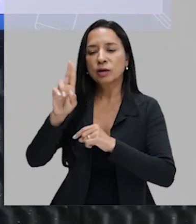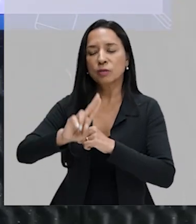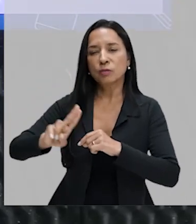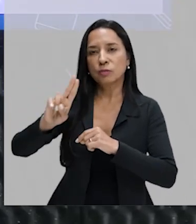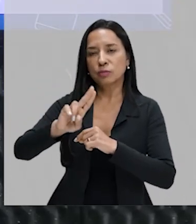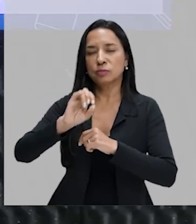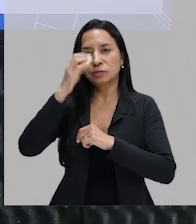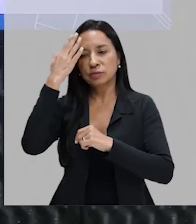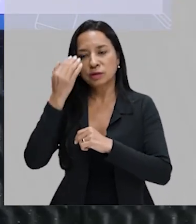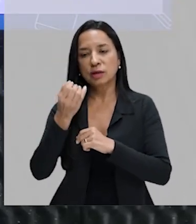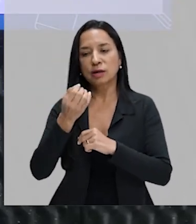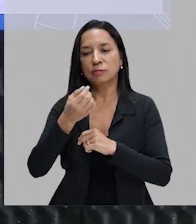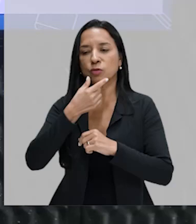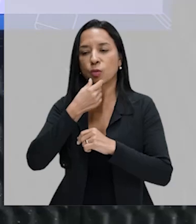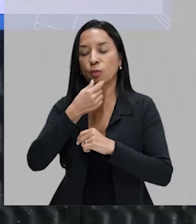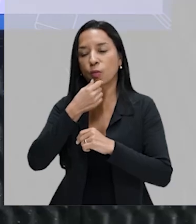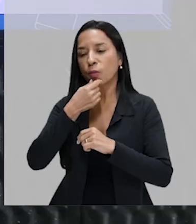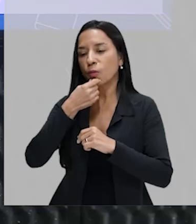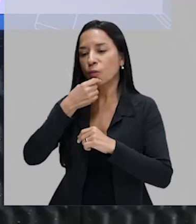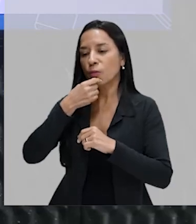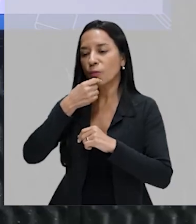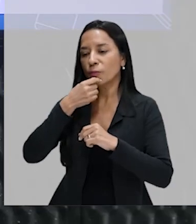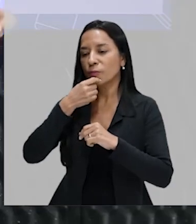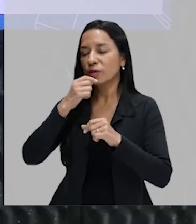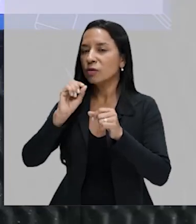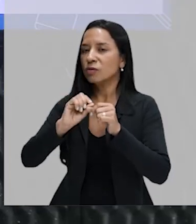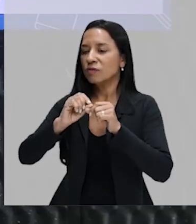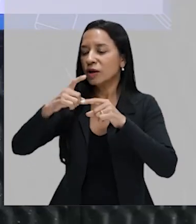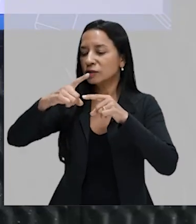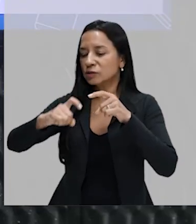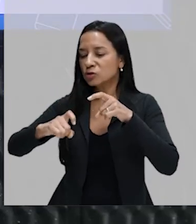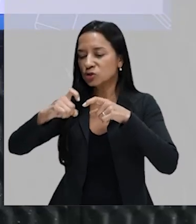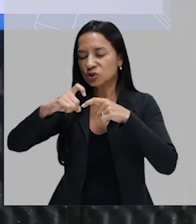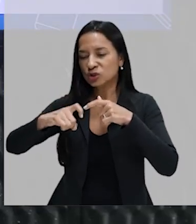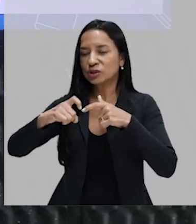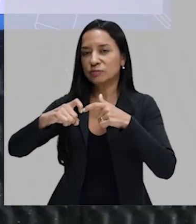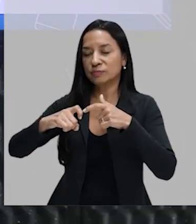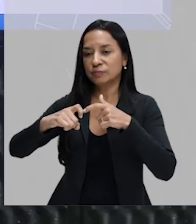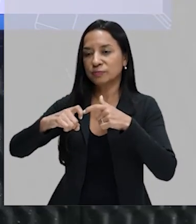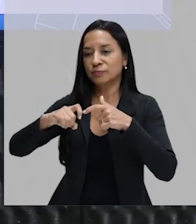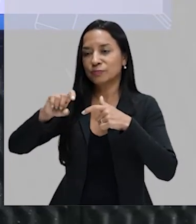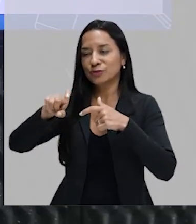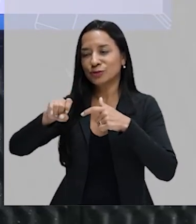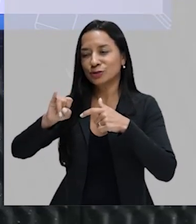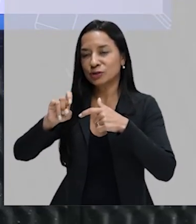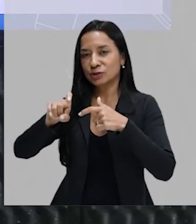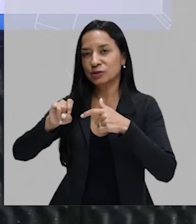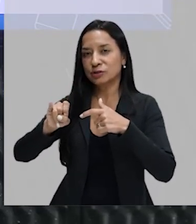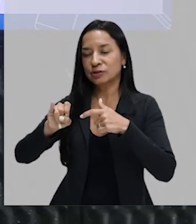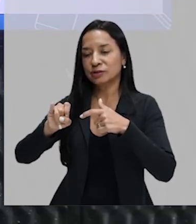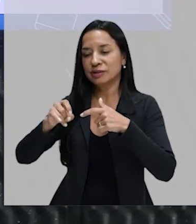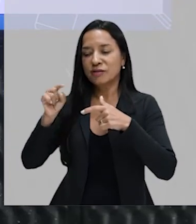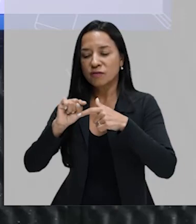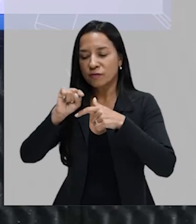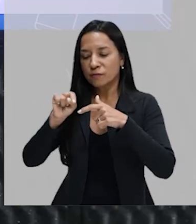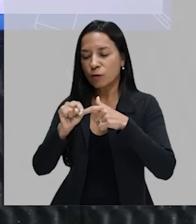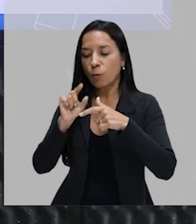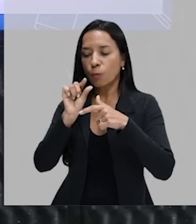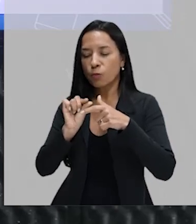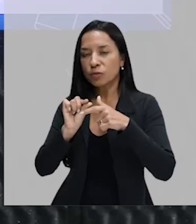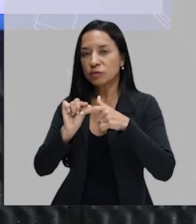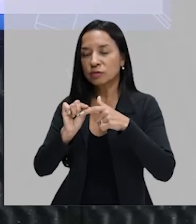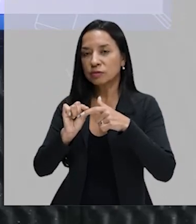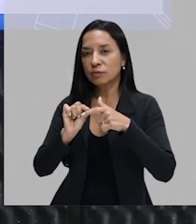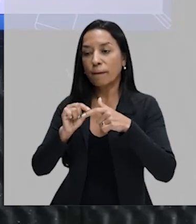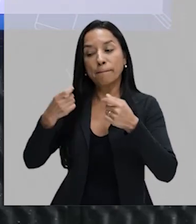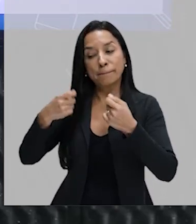homem, quando você urina, fica um pouquinho de urina dentro ali da uretra. Então, essa urina ela tem que